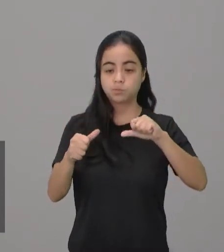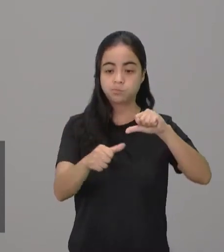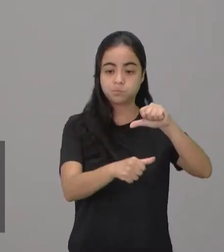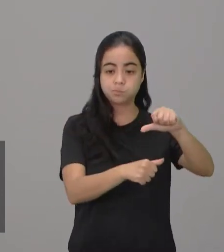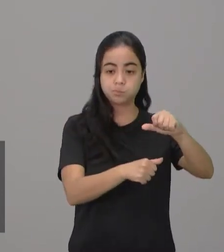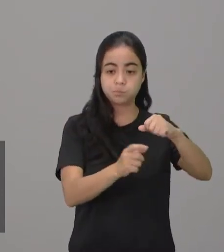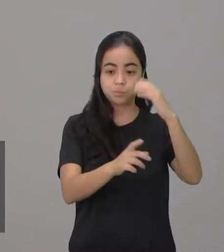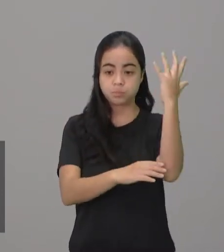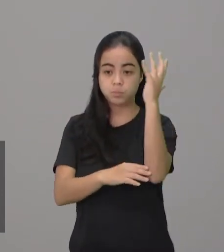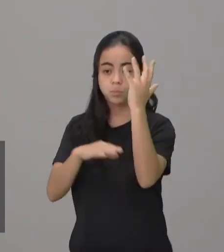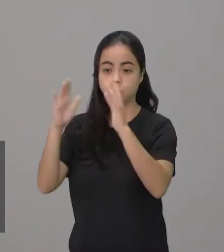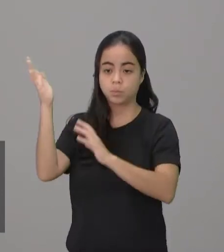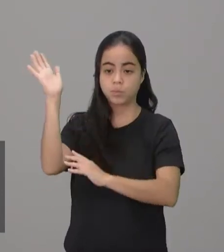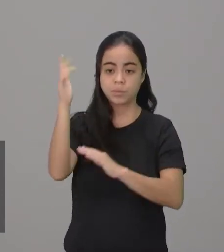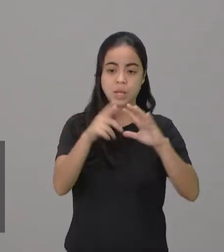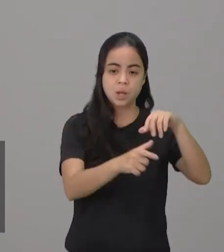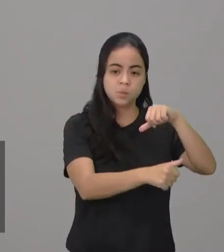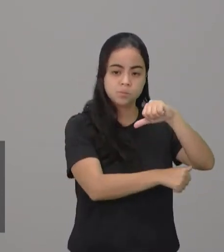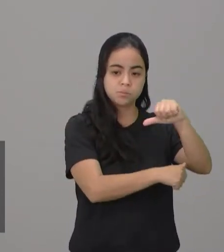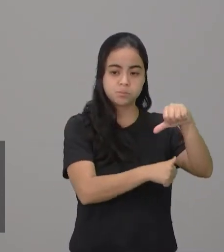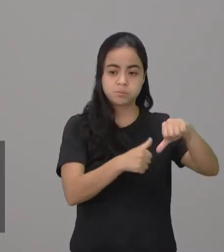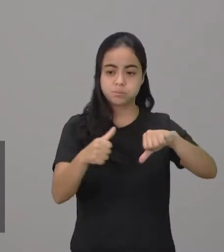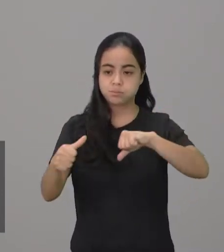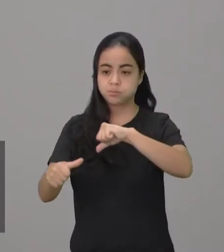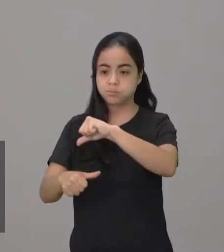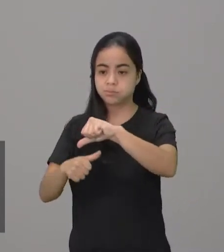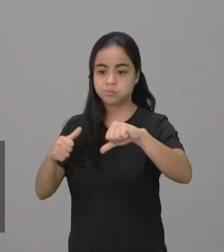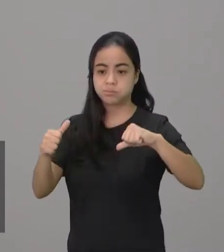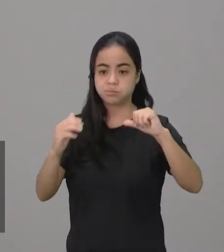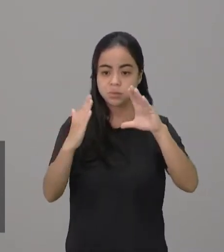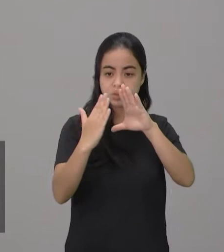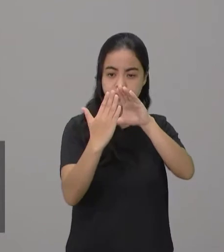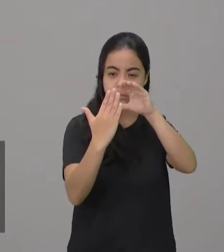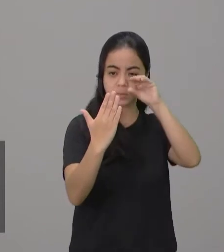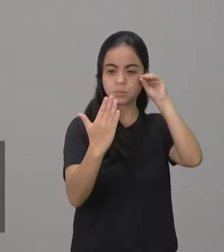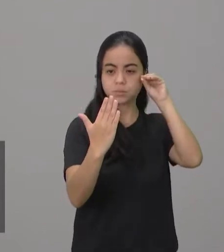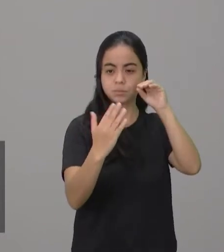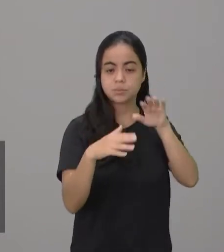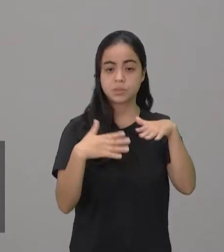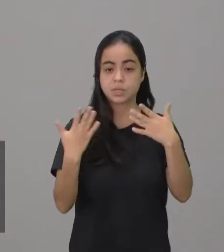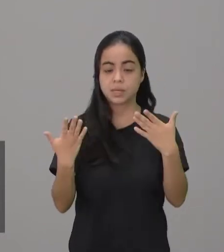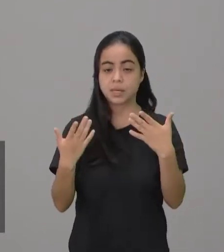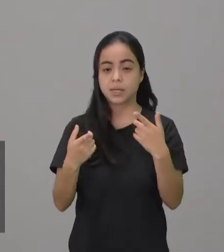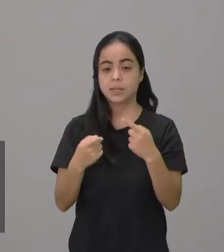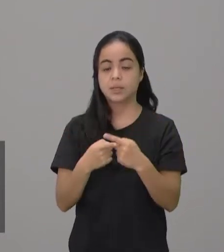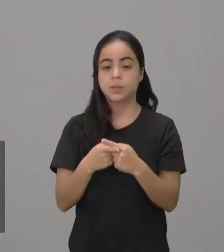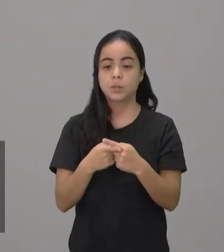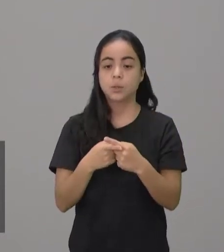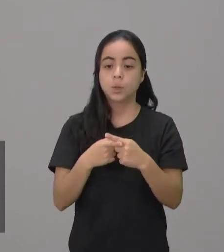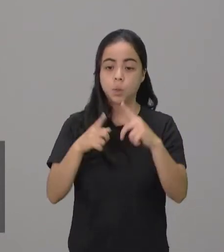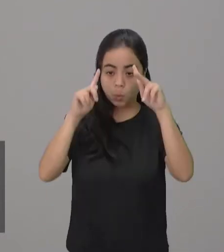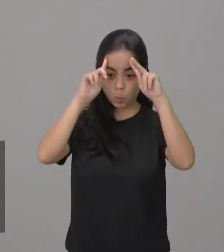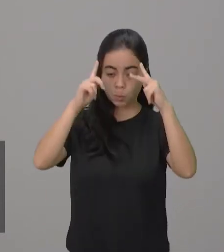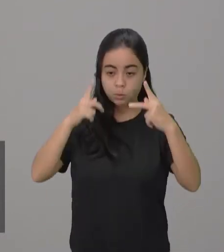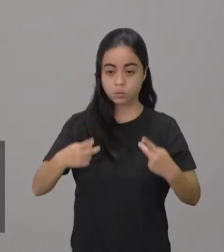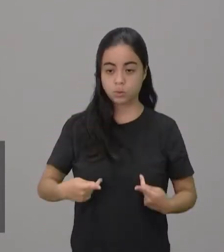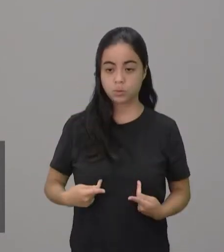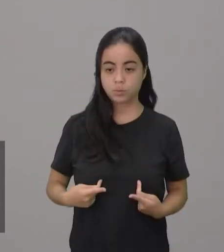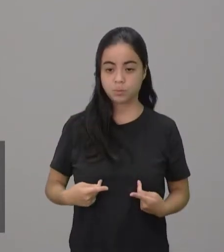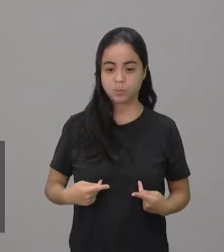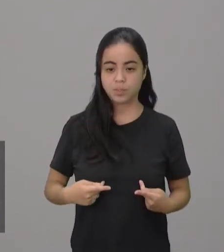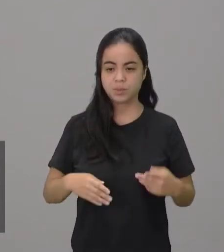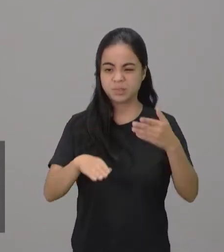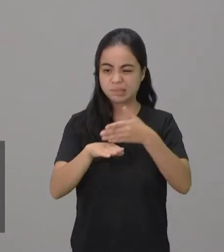a natureza à sua imagem e semelhança, né? Então, é uma questão do ser humano ele poder intervir